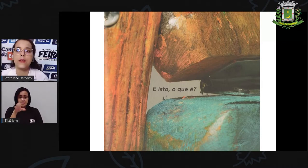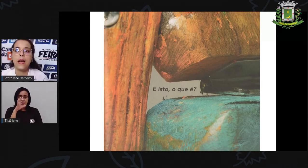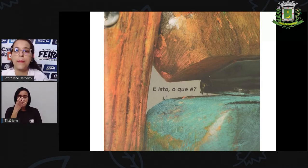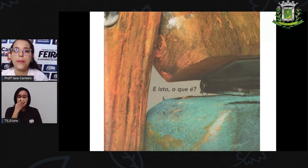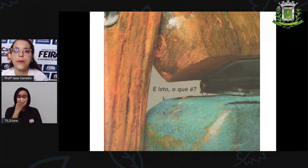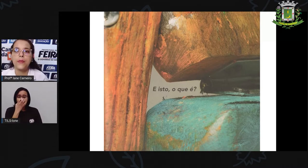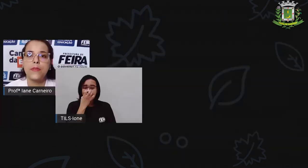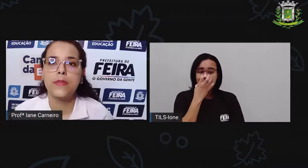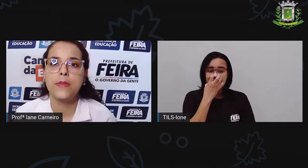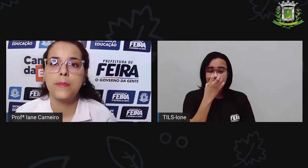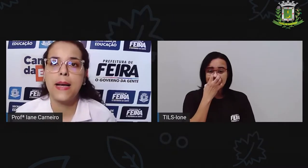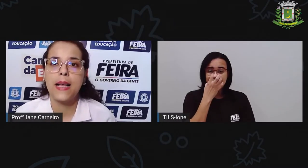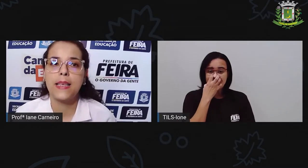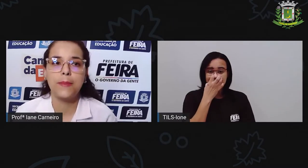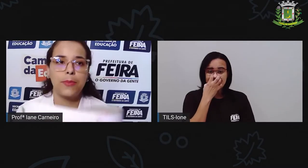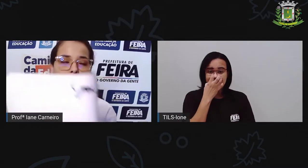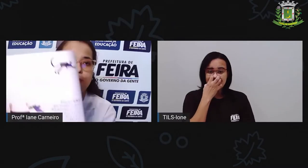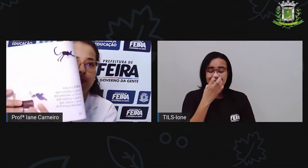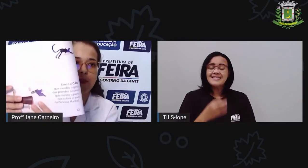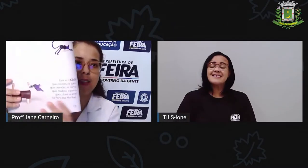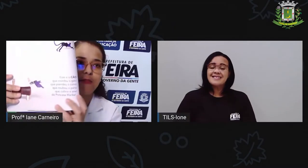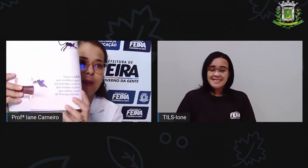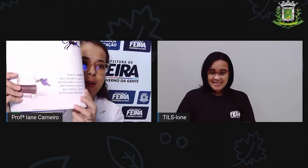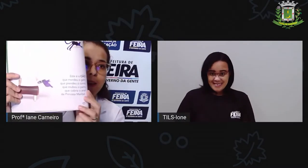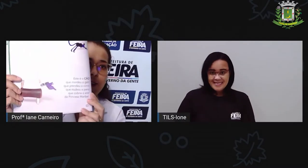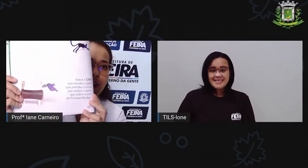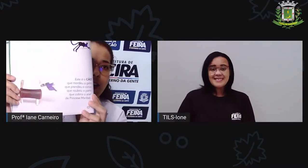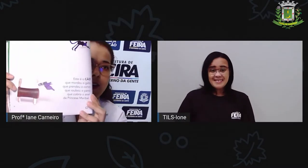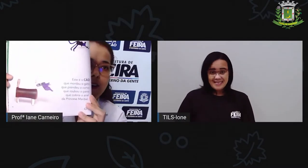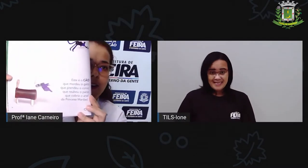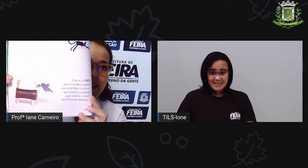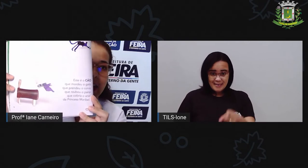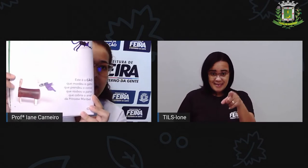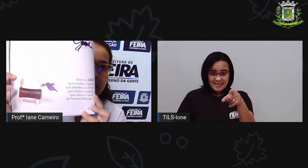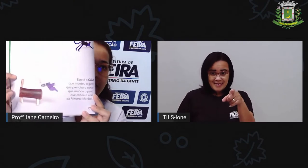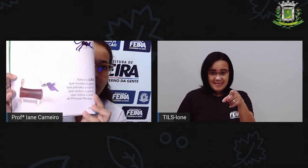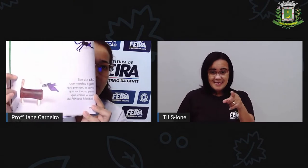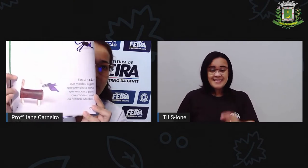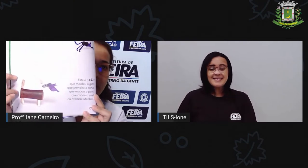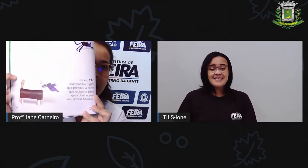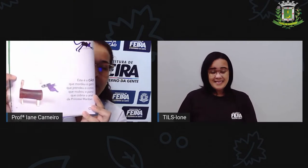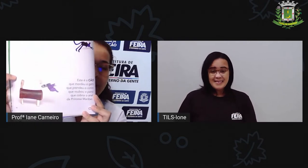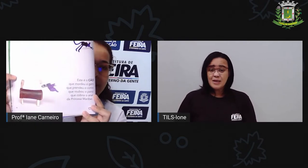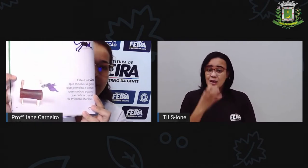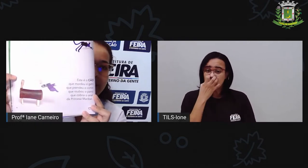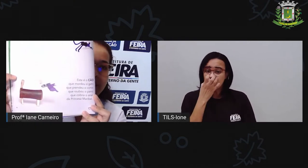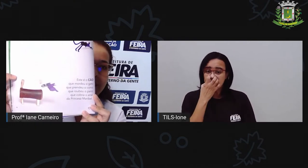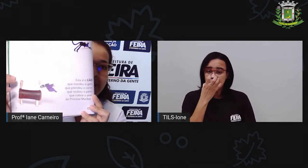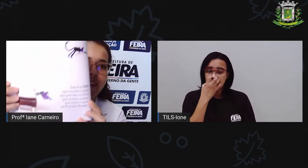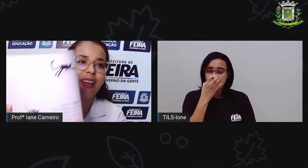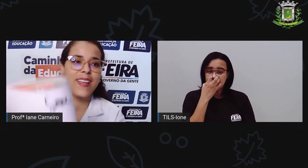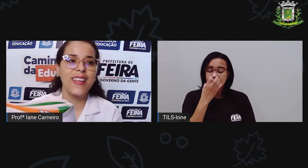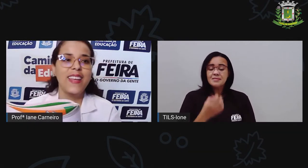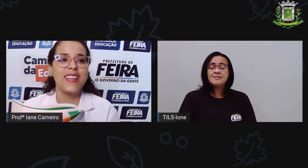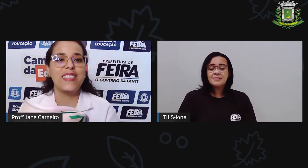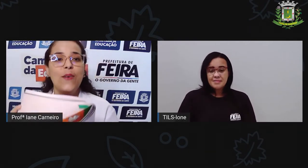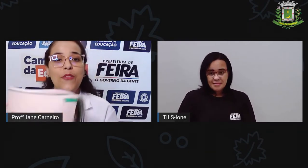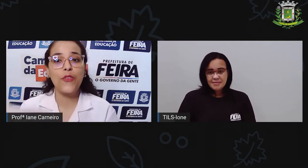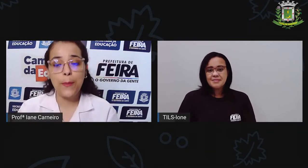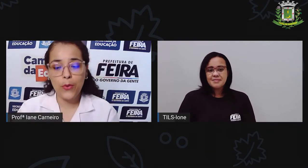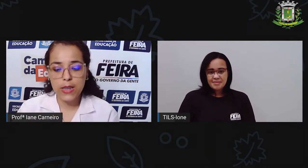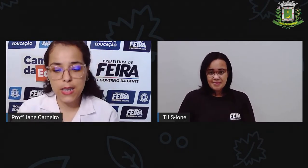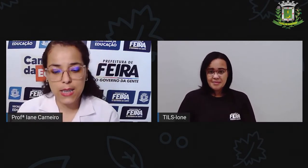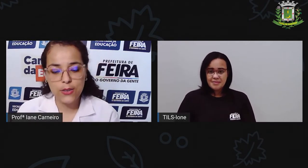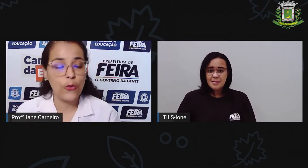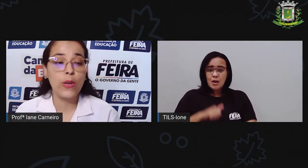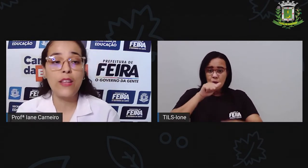Deixa a Pró parar aqui, pronto. Aqui fica melhor. Ó, ele formou o cão, né? Então, ele